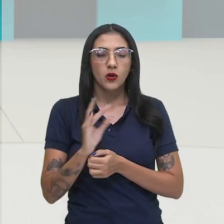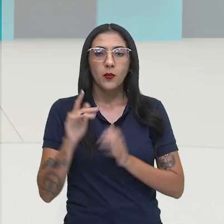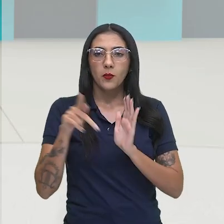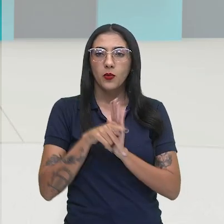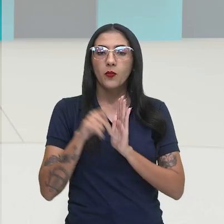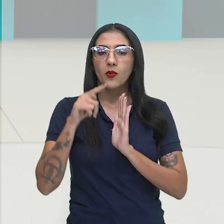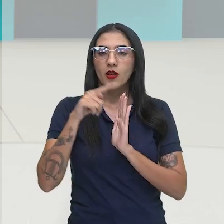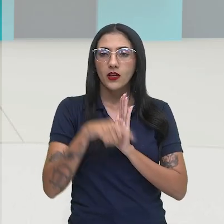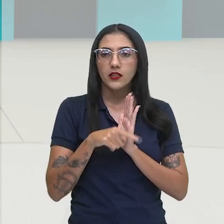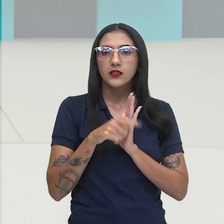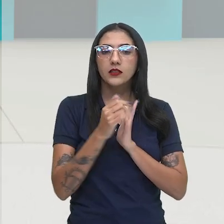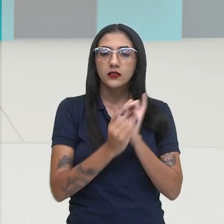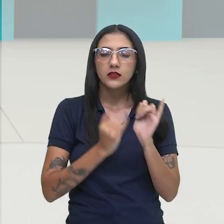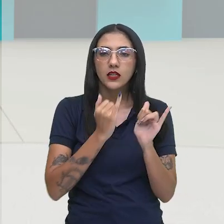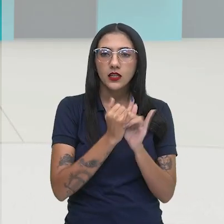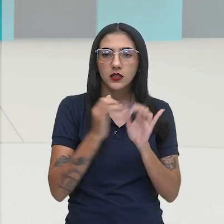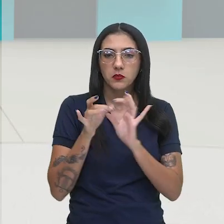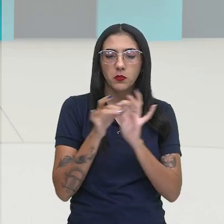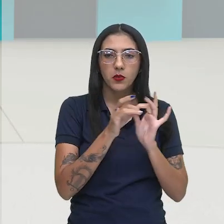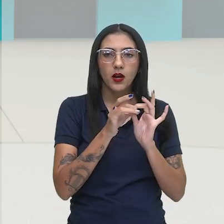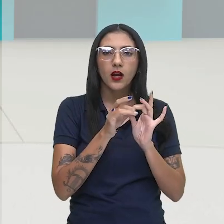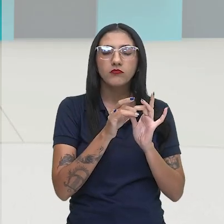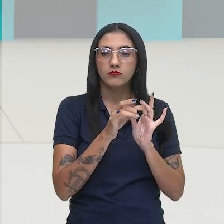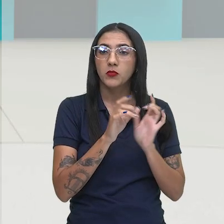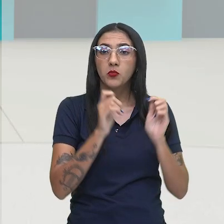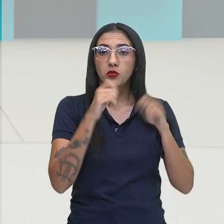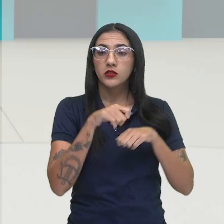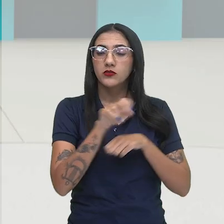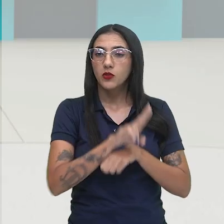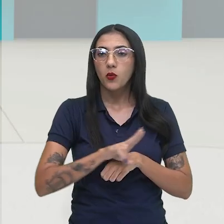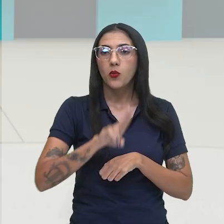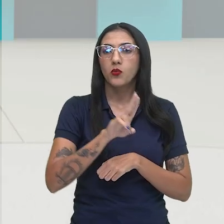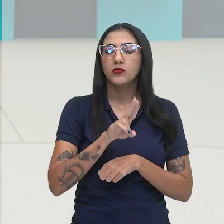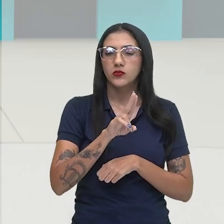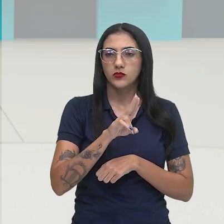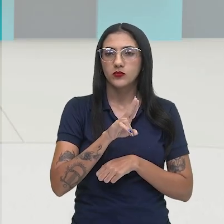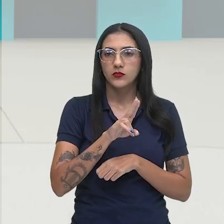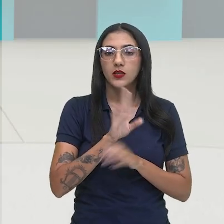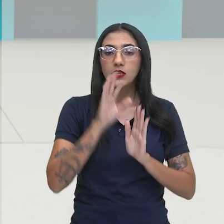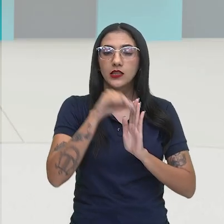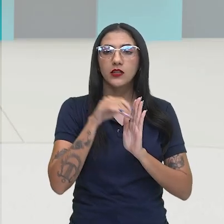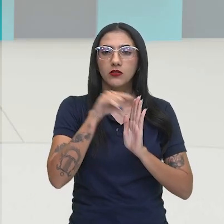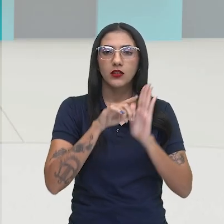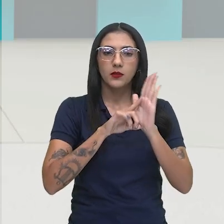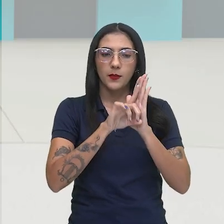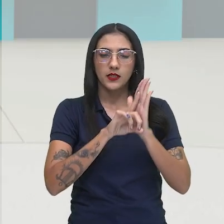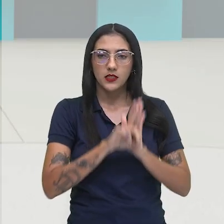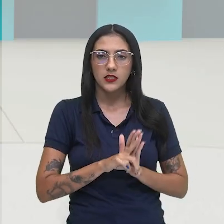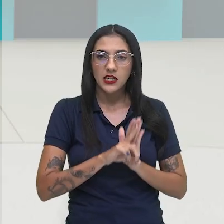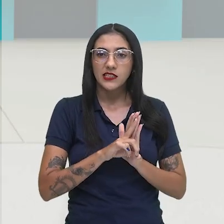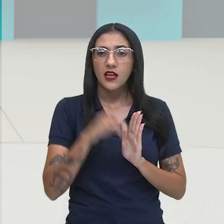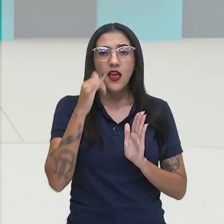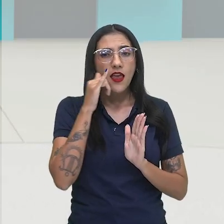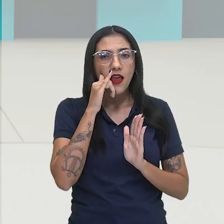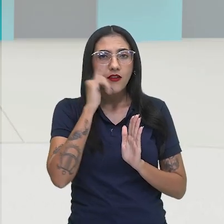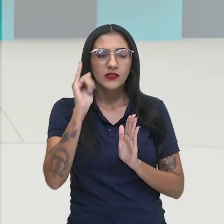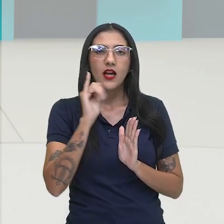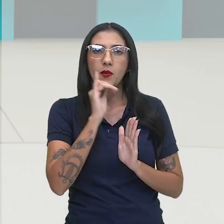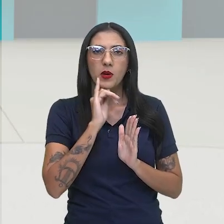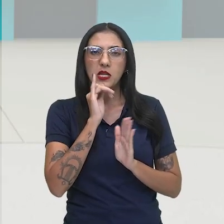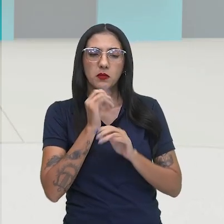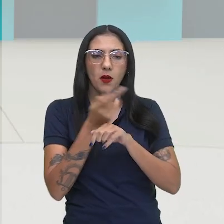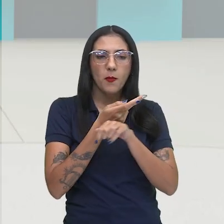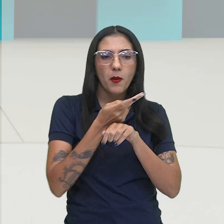servidor consiga identificar, para que nenhuma fase desse processo ele possa ser invadido e tomado,